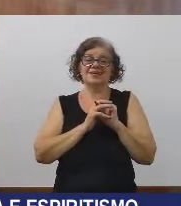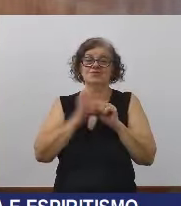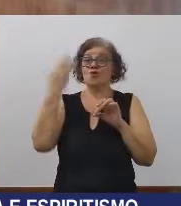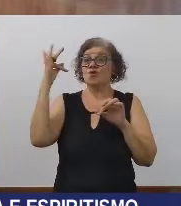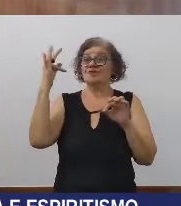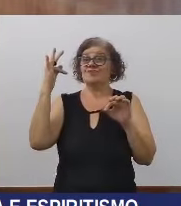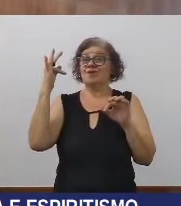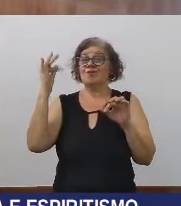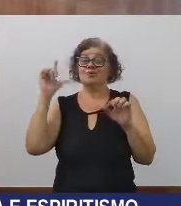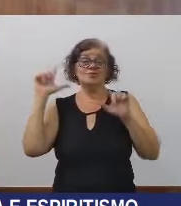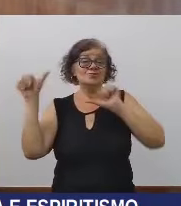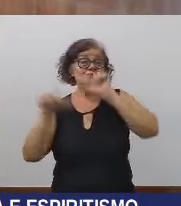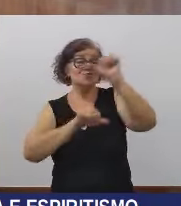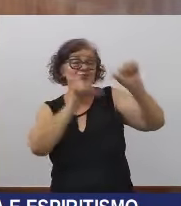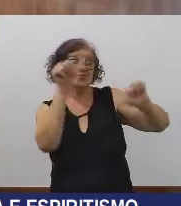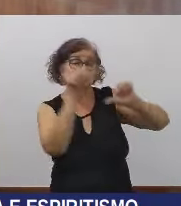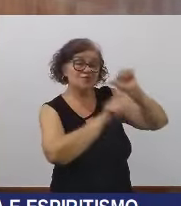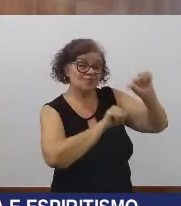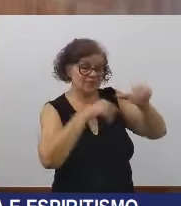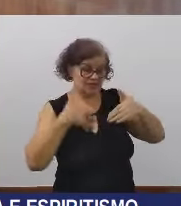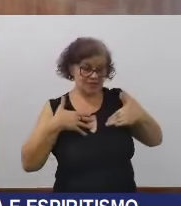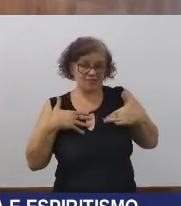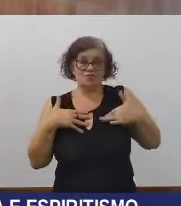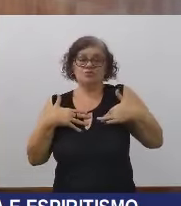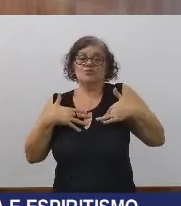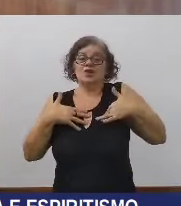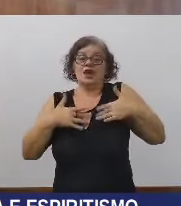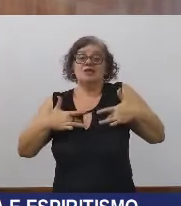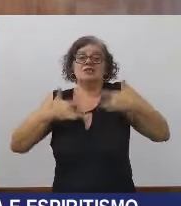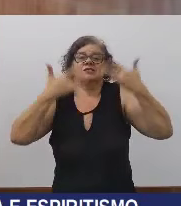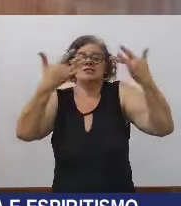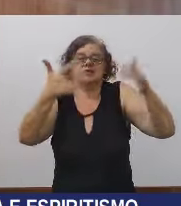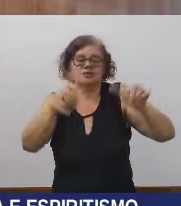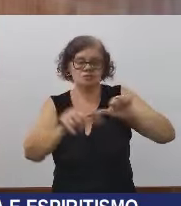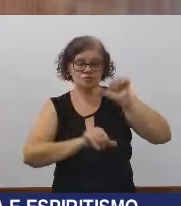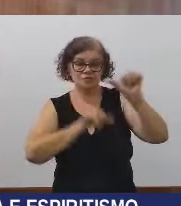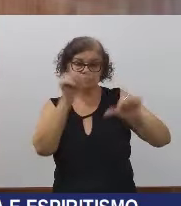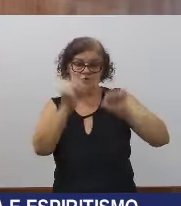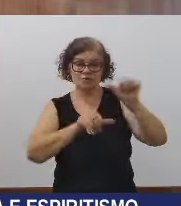maior que deve ocorrer é a transformação em nós mesmos.